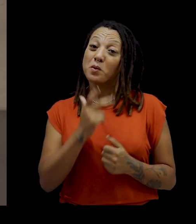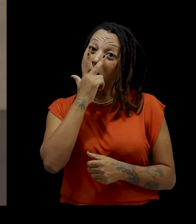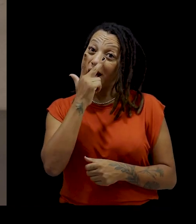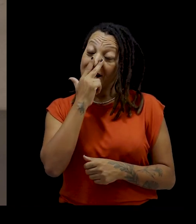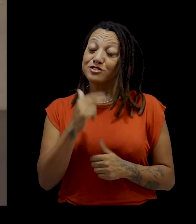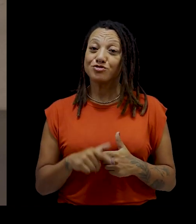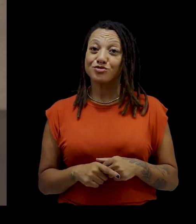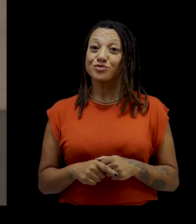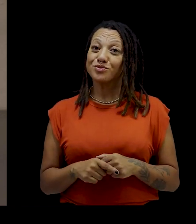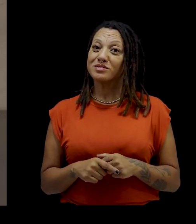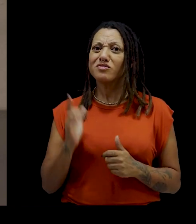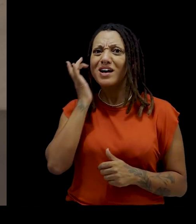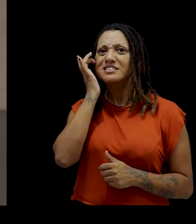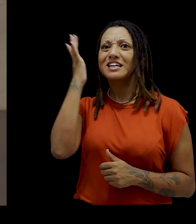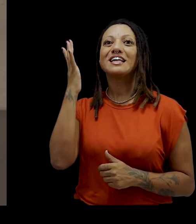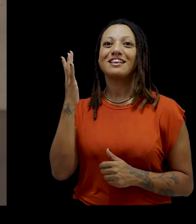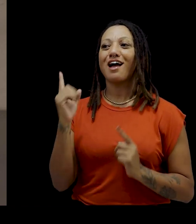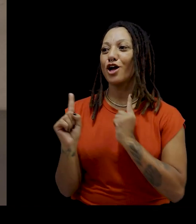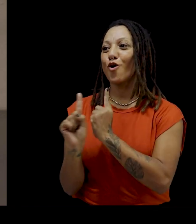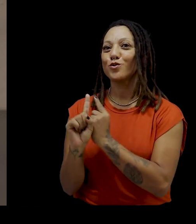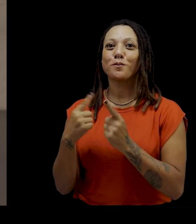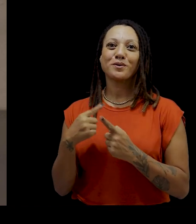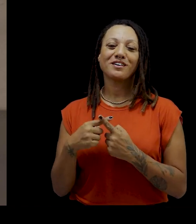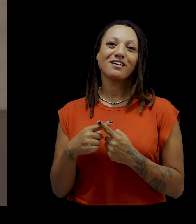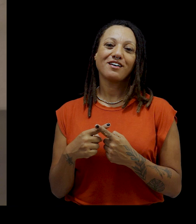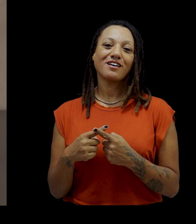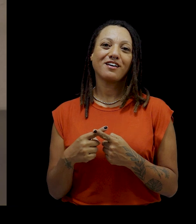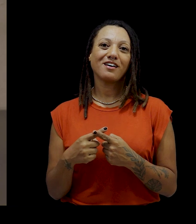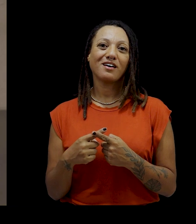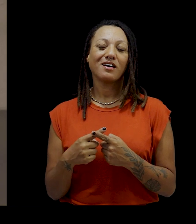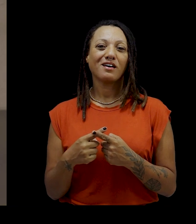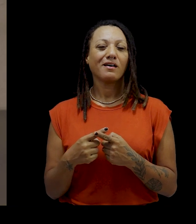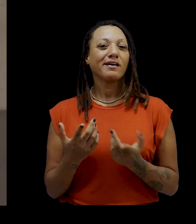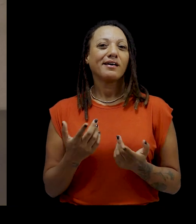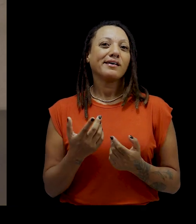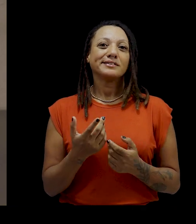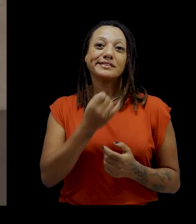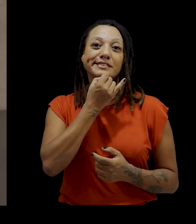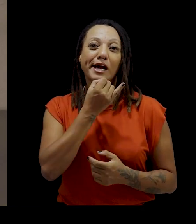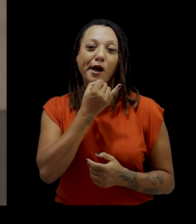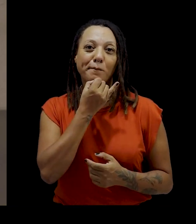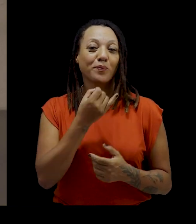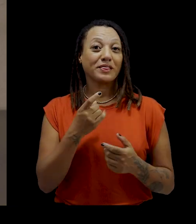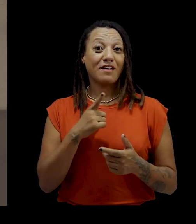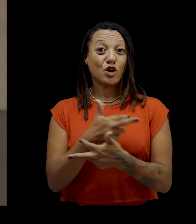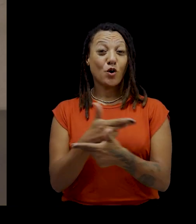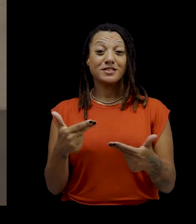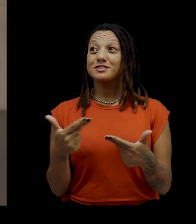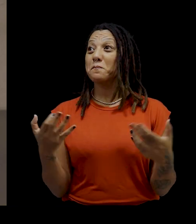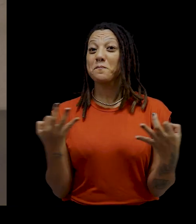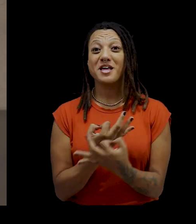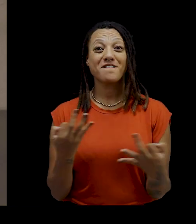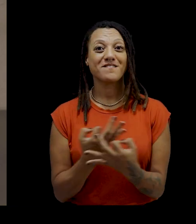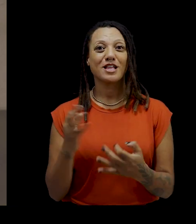de algum jeito isso também facilita um pouco os encontros, porque acho que muitas coisas que foram muito incríveis de